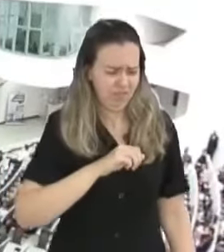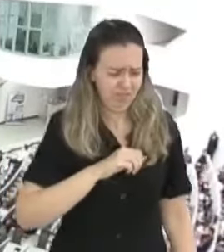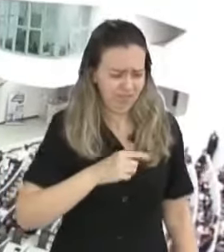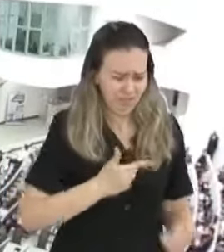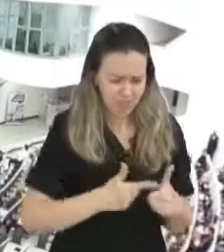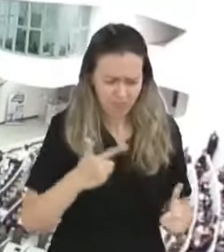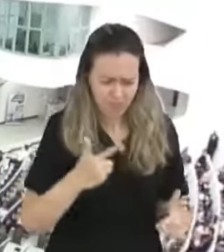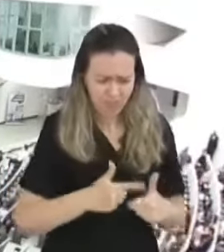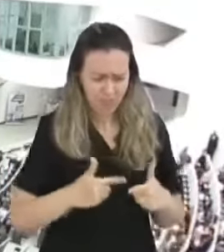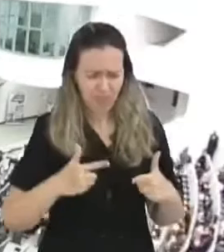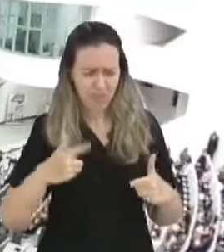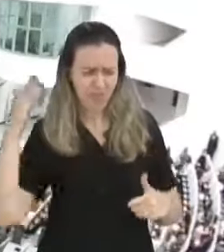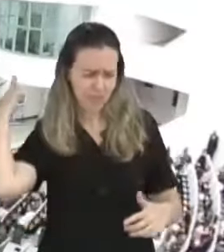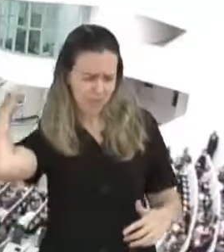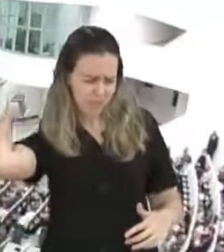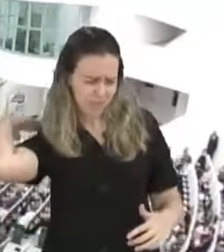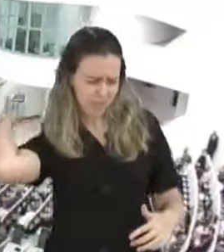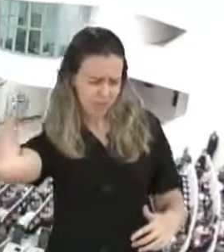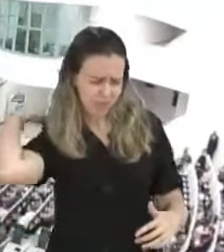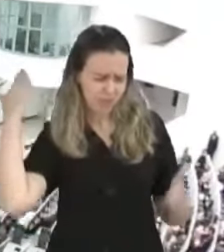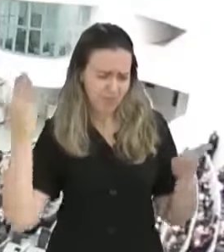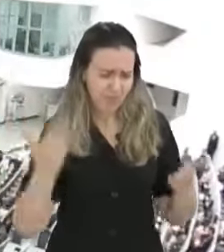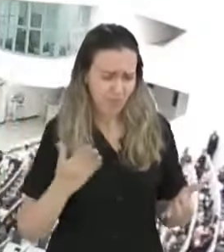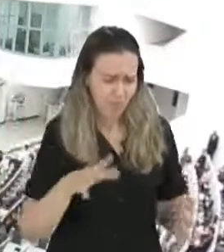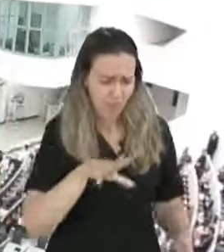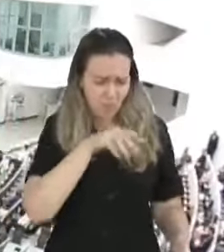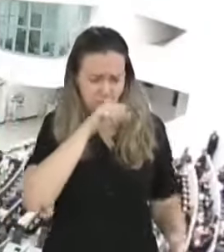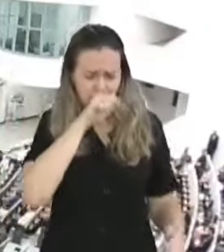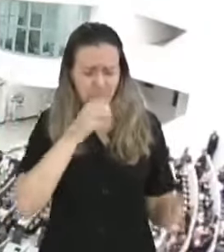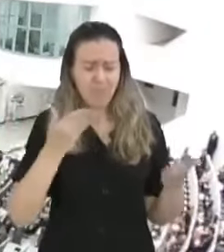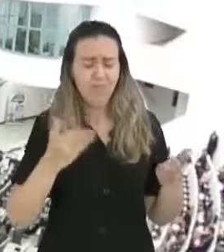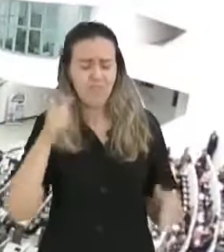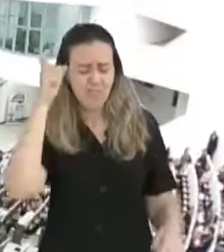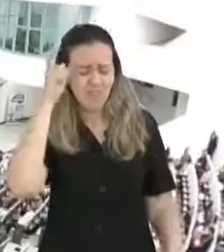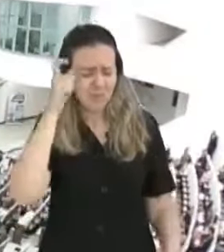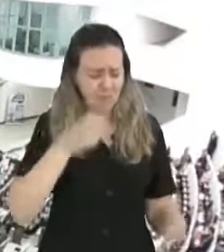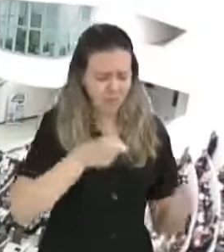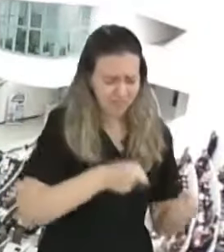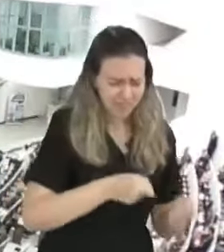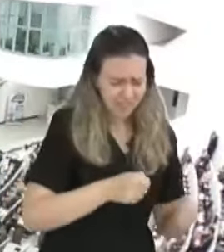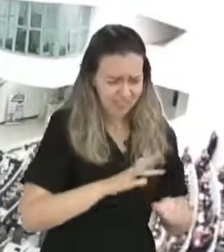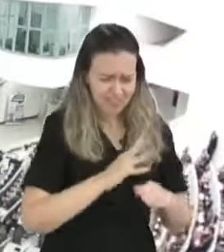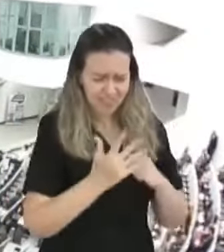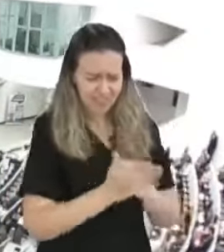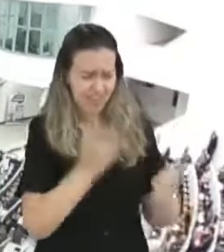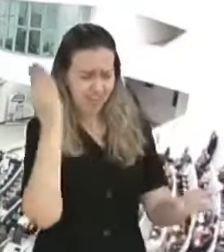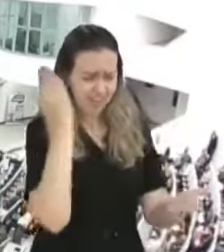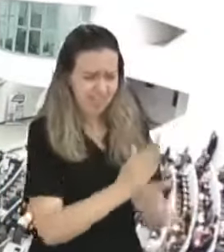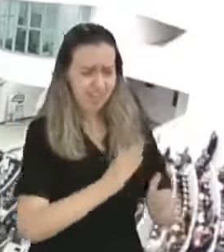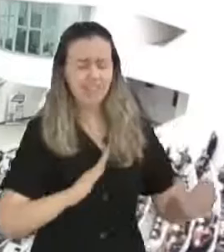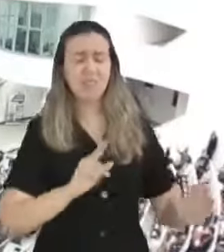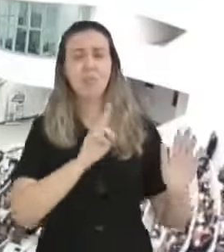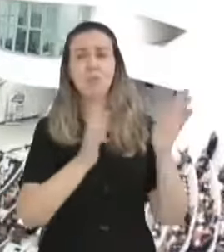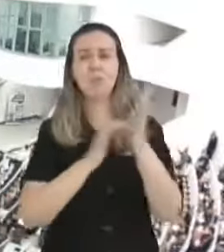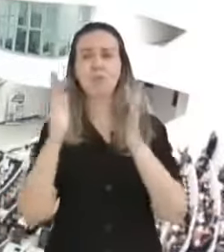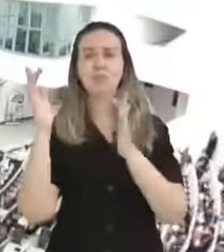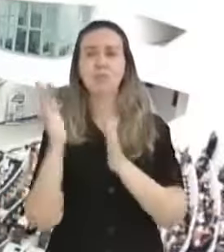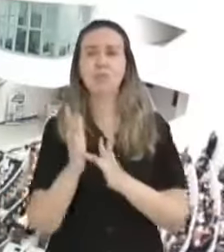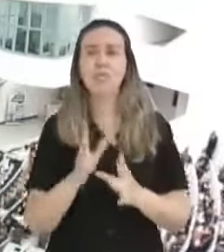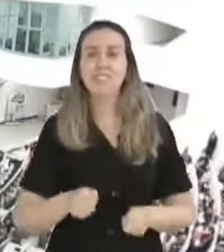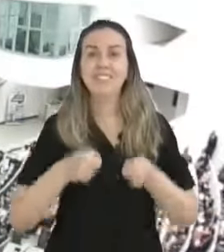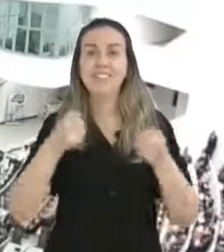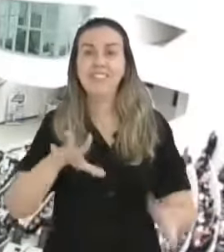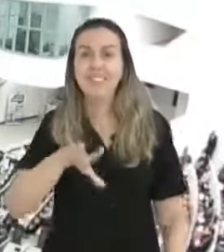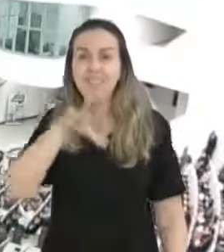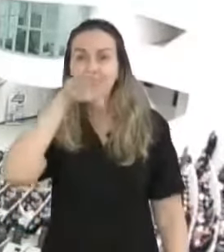pessoas, está atacando o sistema respiratório, mas esse demônio está caindo por terra agora. O fôlego